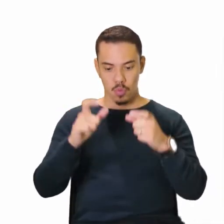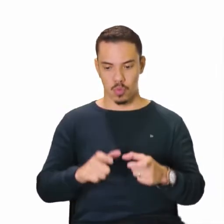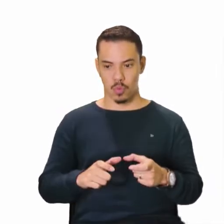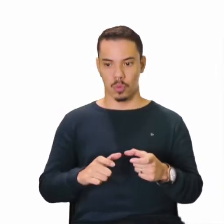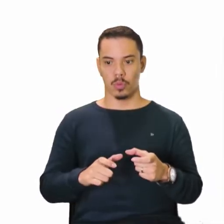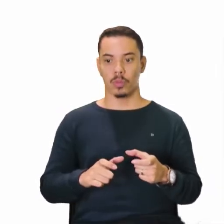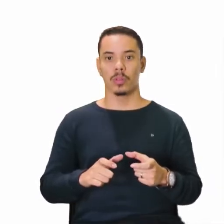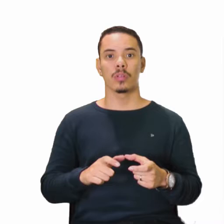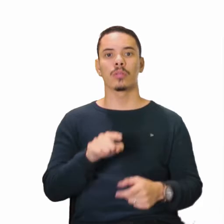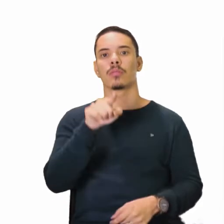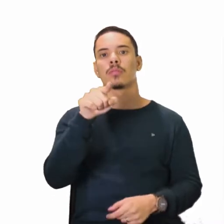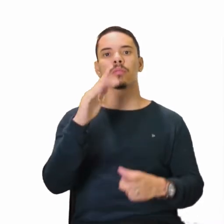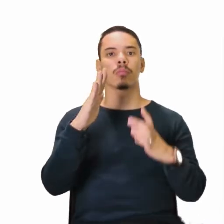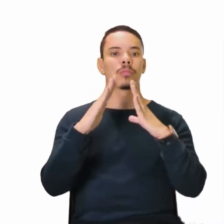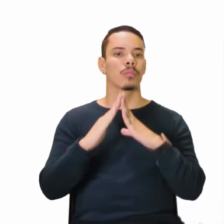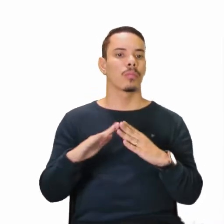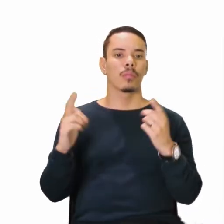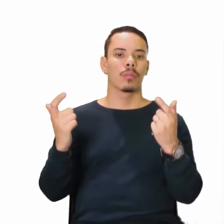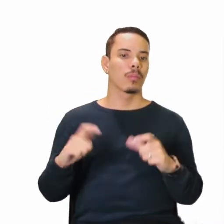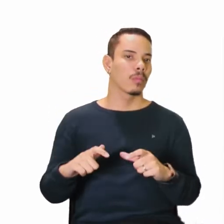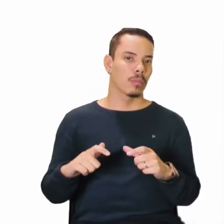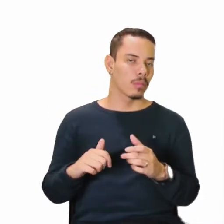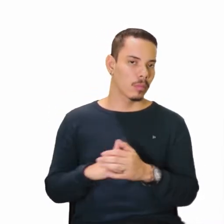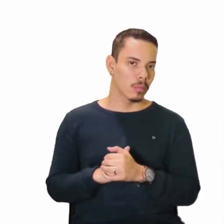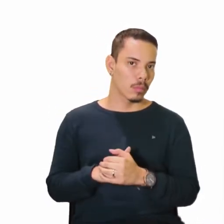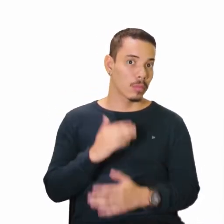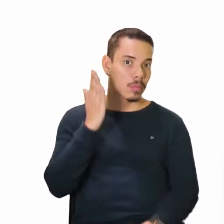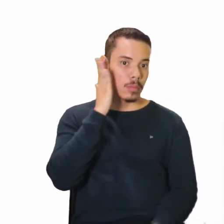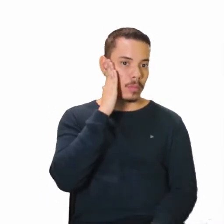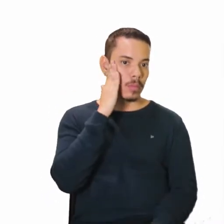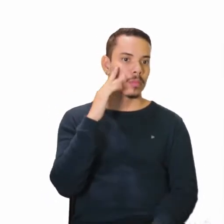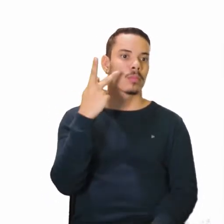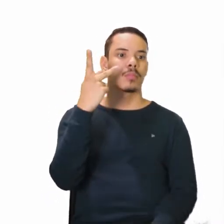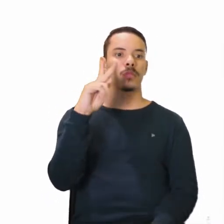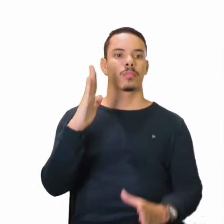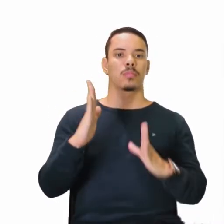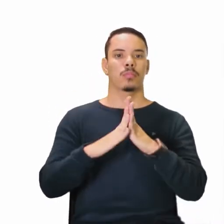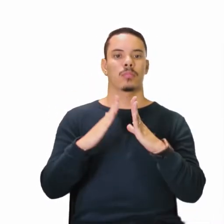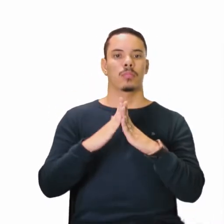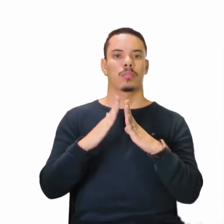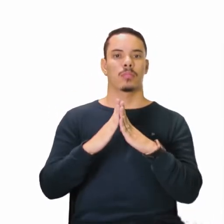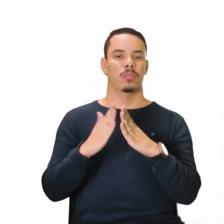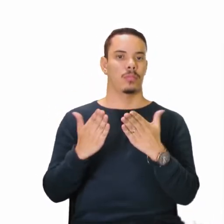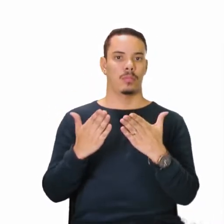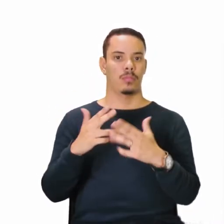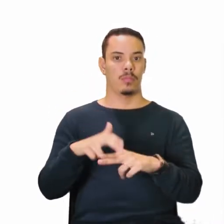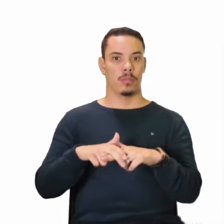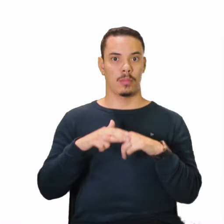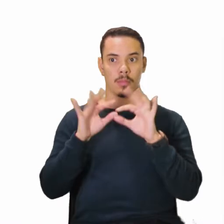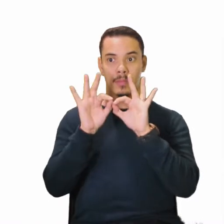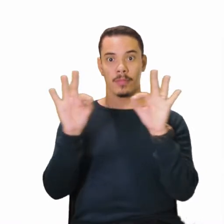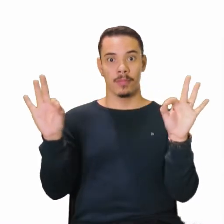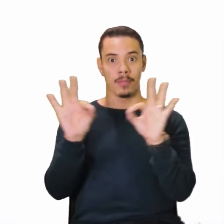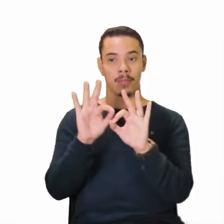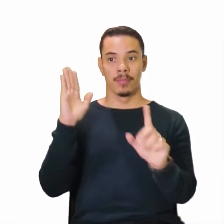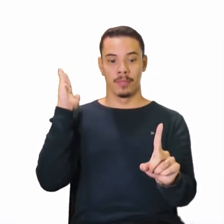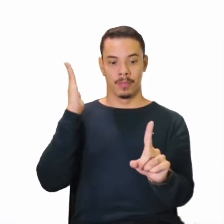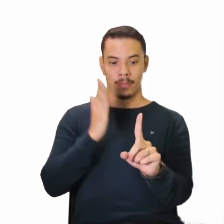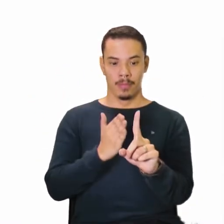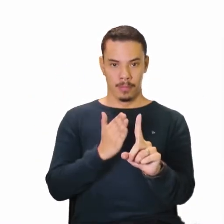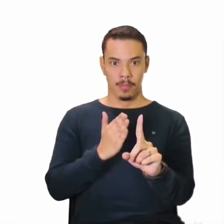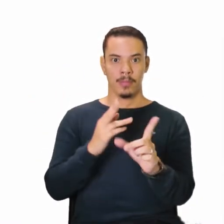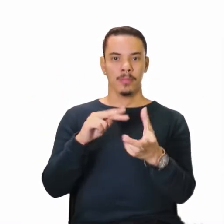você mora? Quero saber onde você mora. Então, aqui, usando na frase direta,